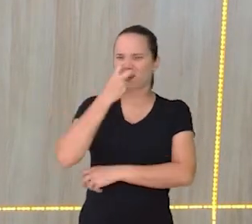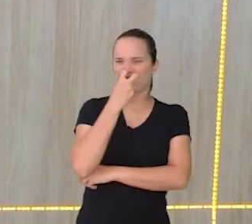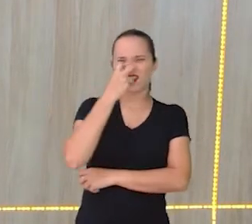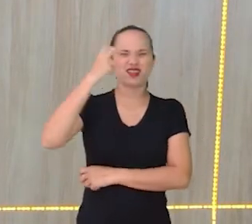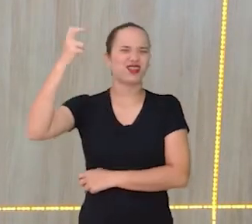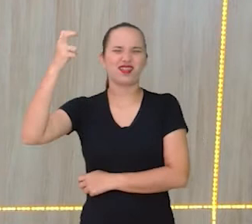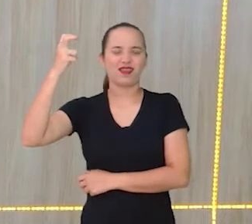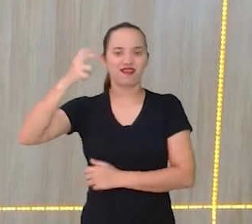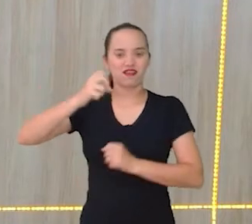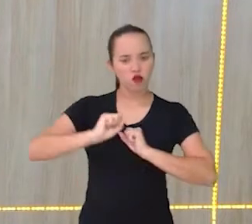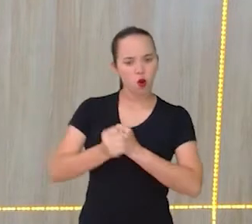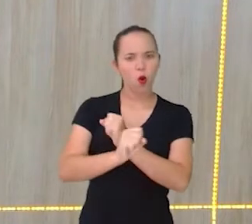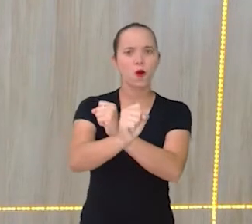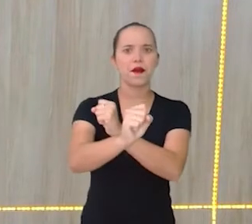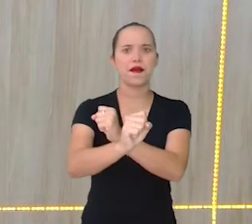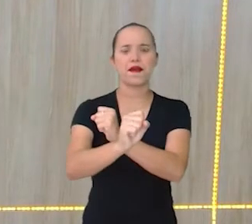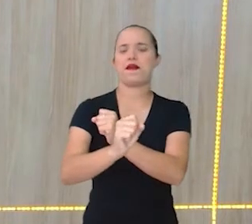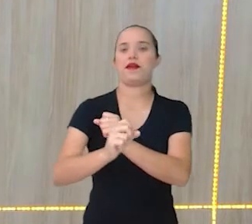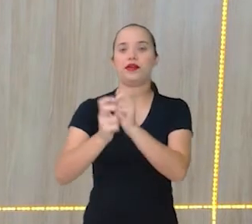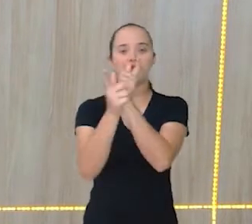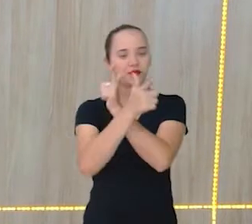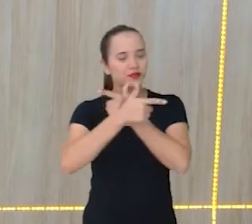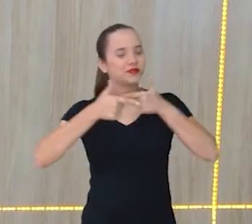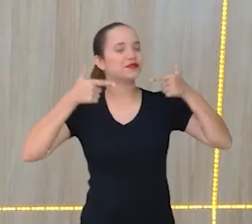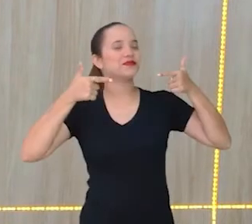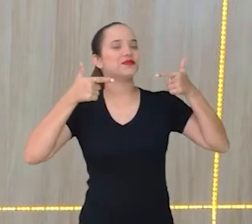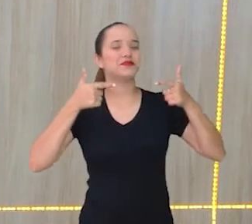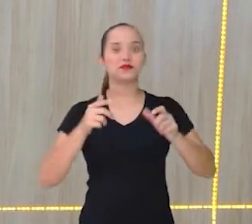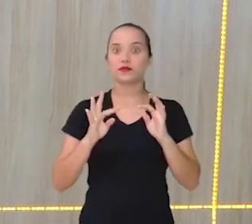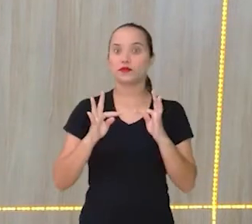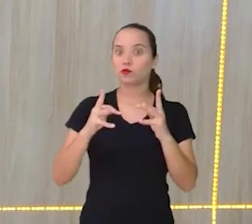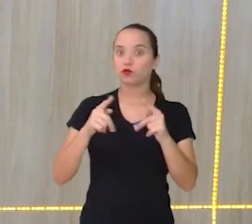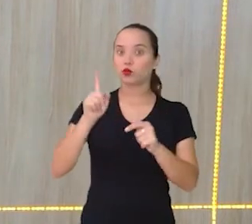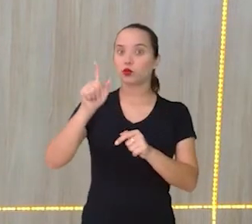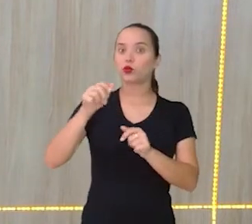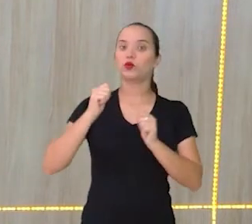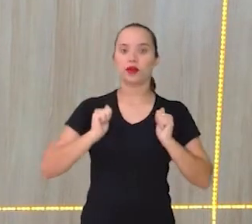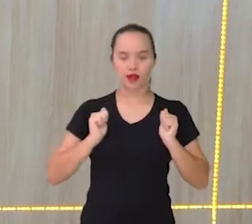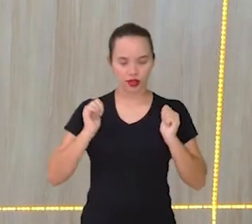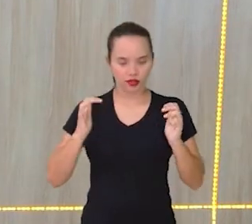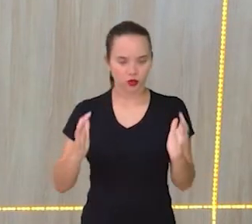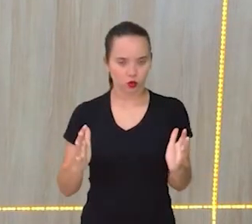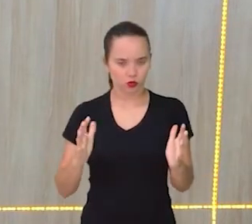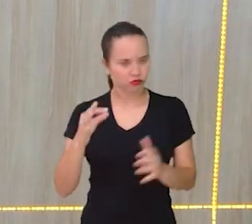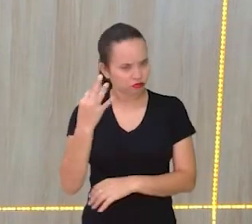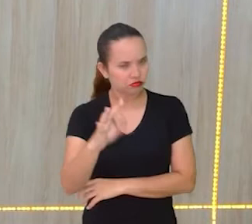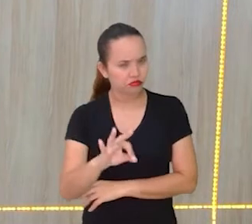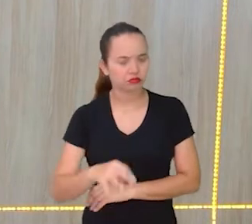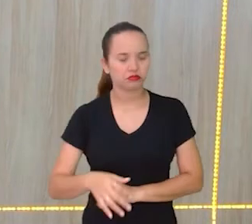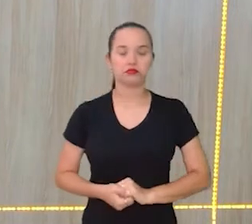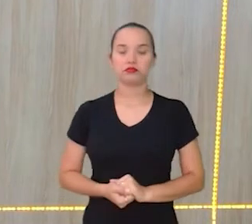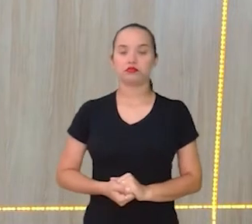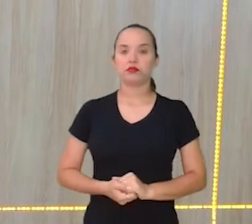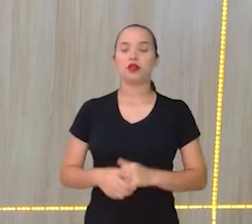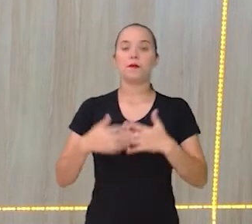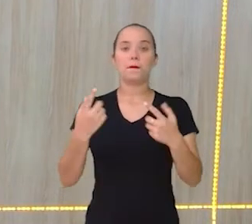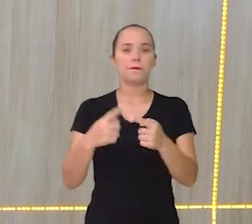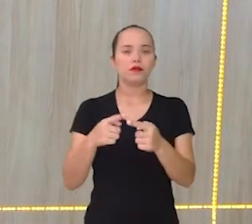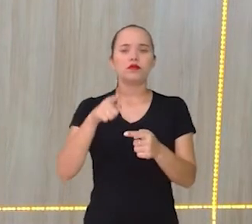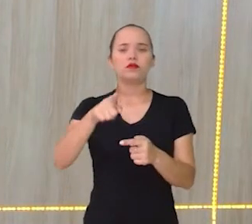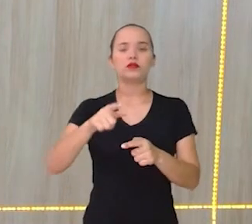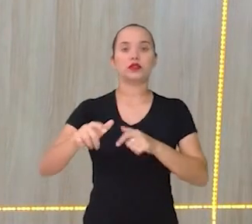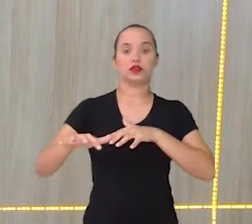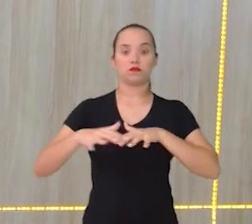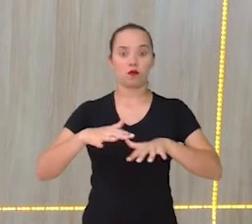correr, sorrir, tudo isso indica ação, não é? Você está fazendo alguma coisa, então essas